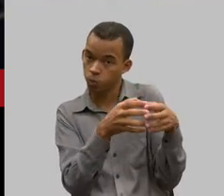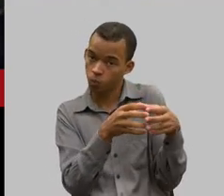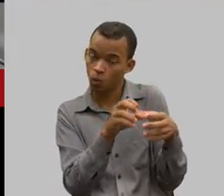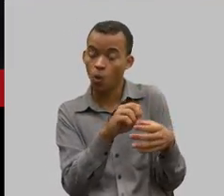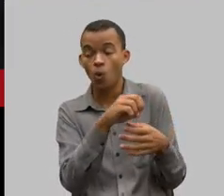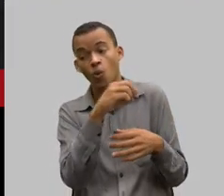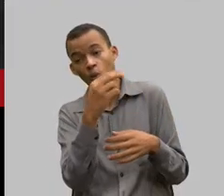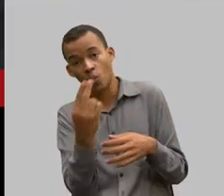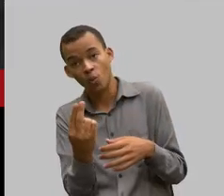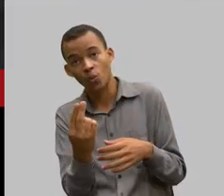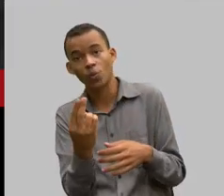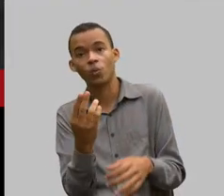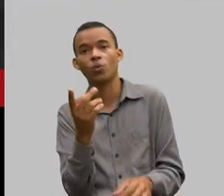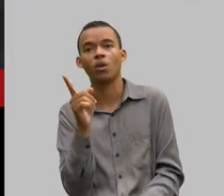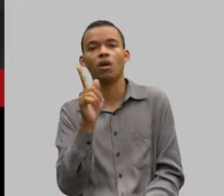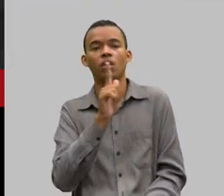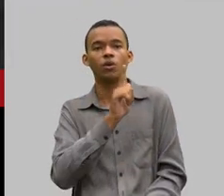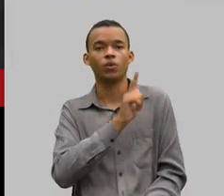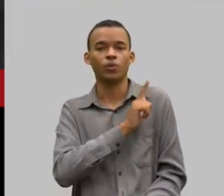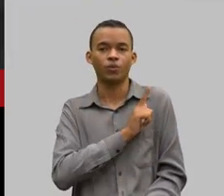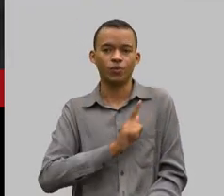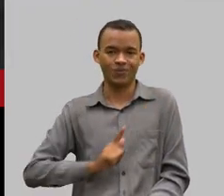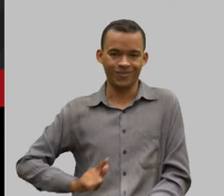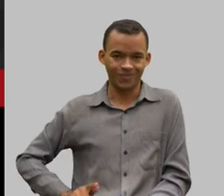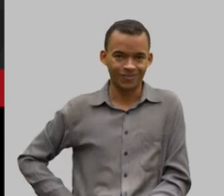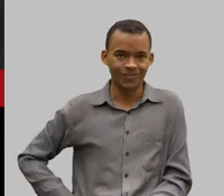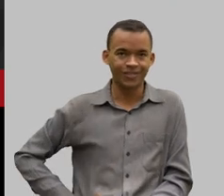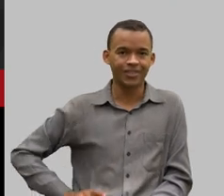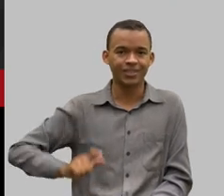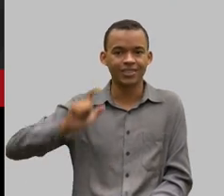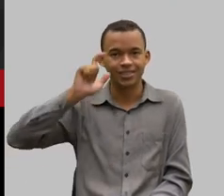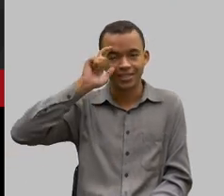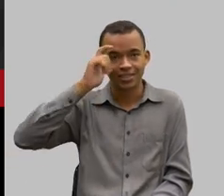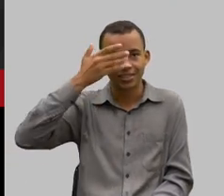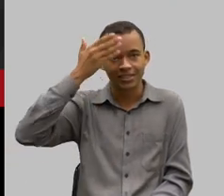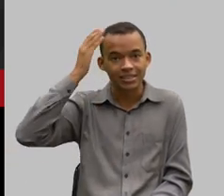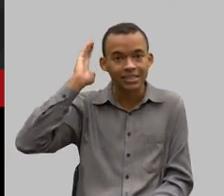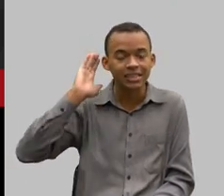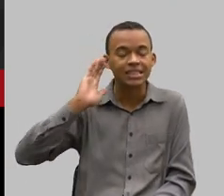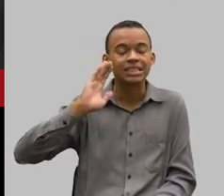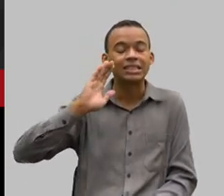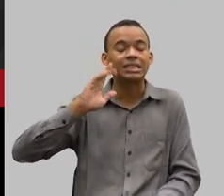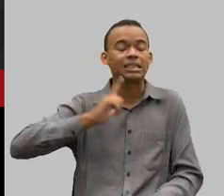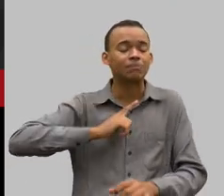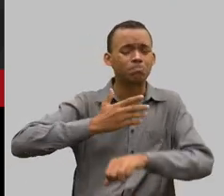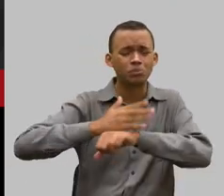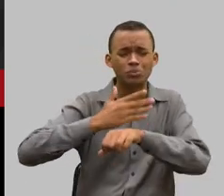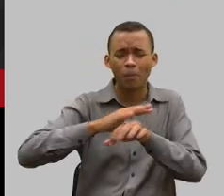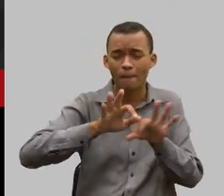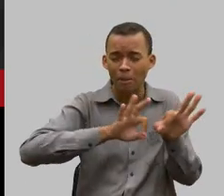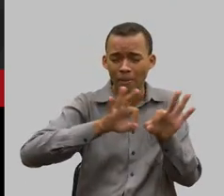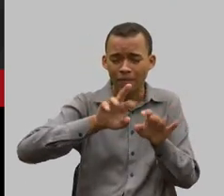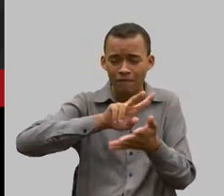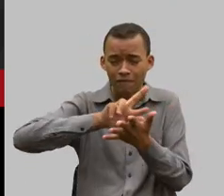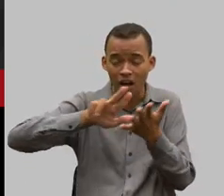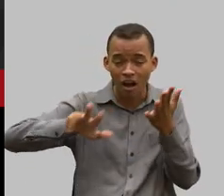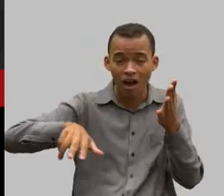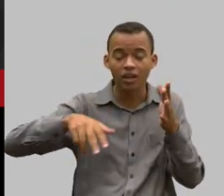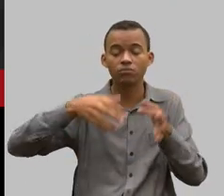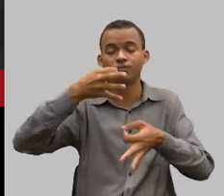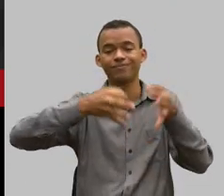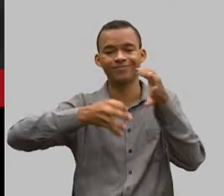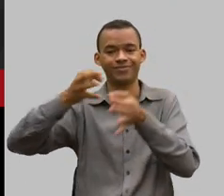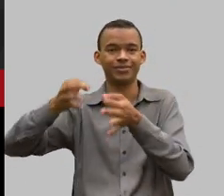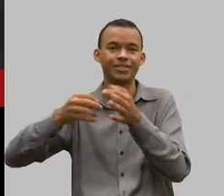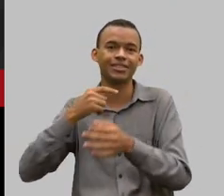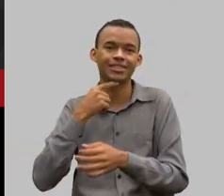governador o governo faz muitas ações e não dá tempo de ser divulgadas então é essa crítica eu tô quase